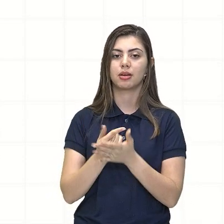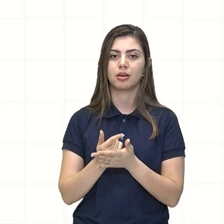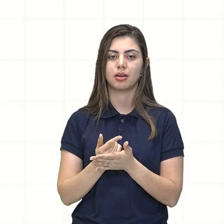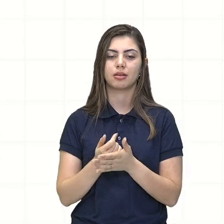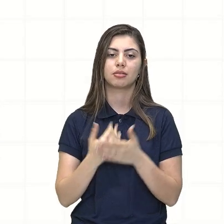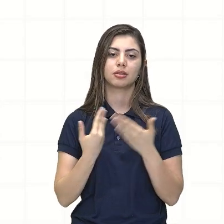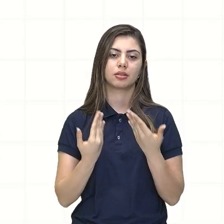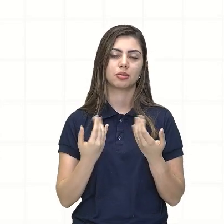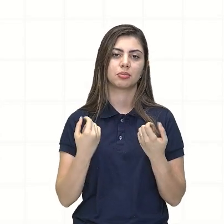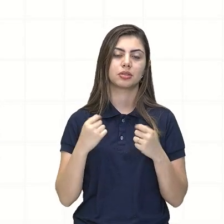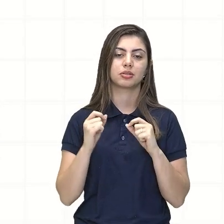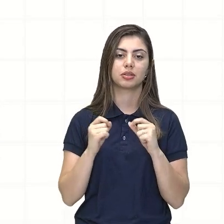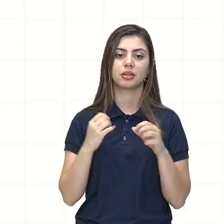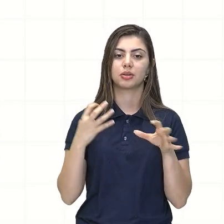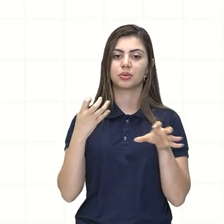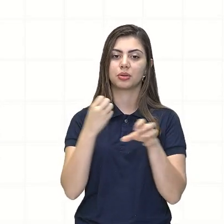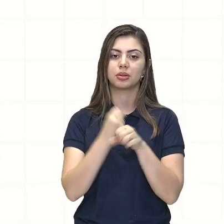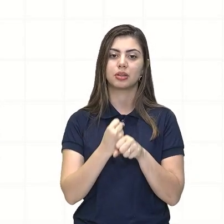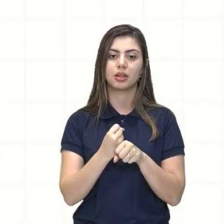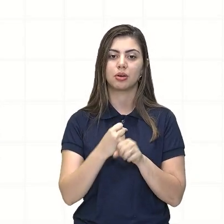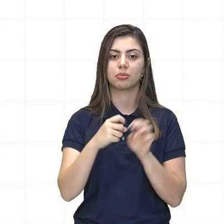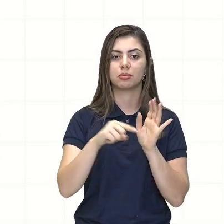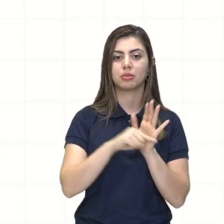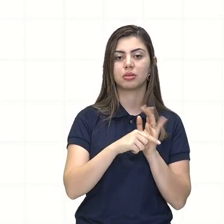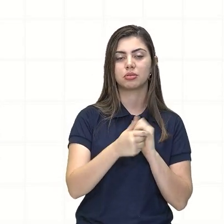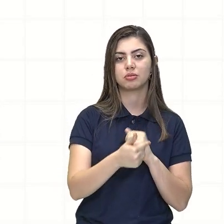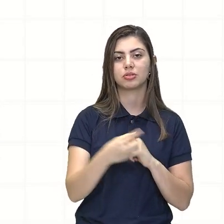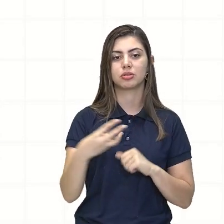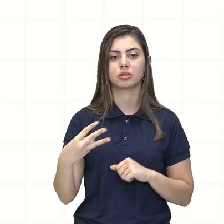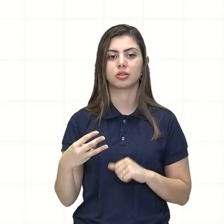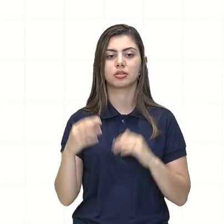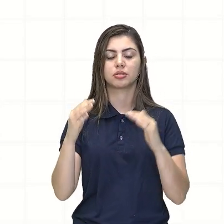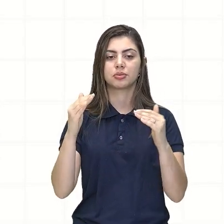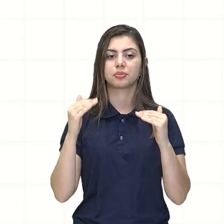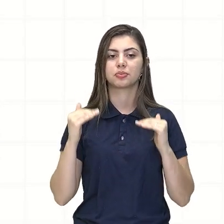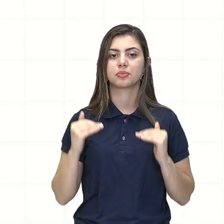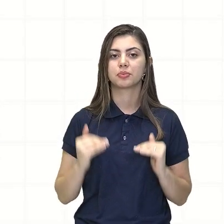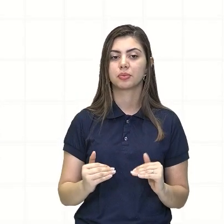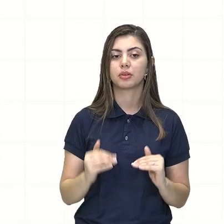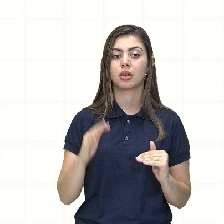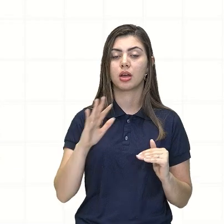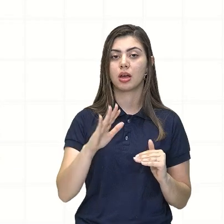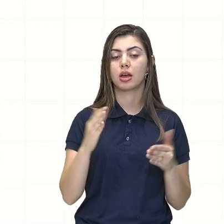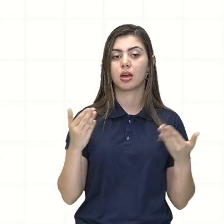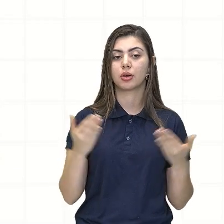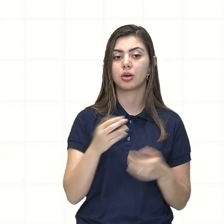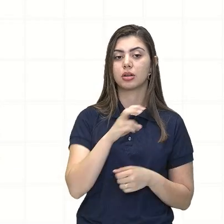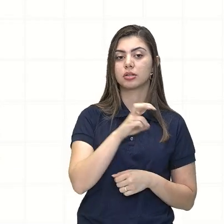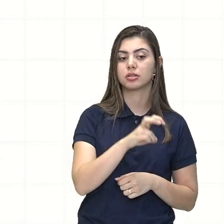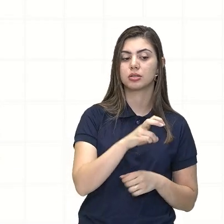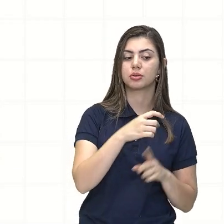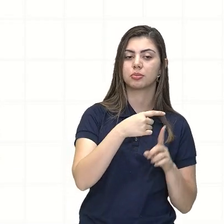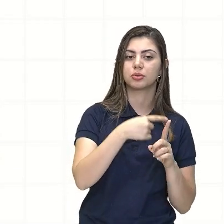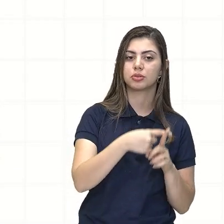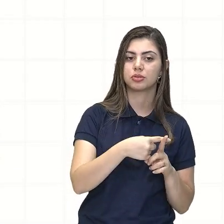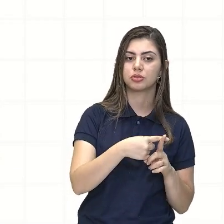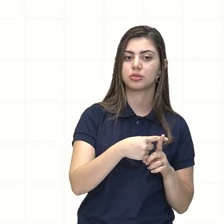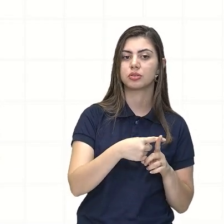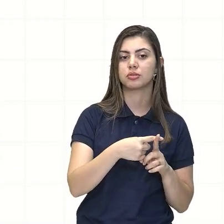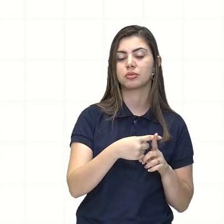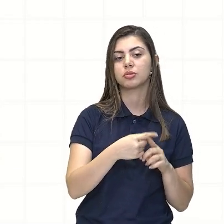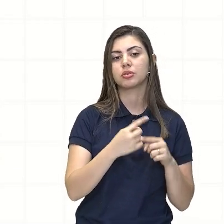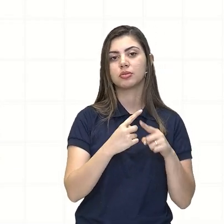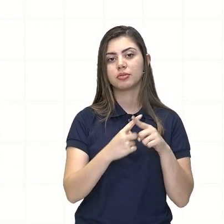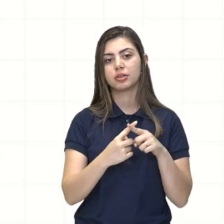devo R$23. E o próximo, agora o 5 é positivo, então 5 vezes menos